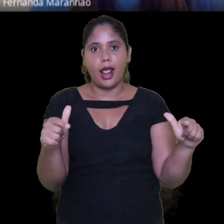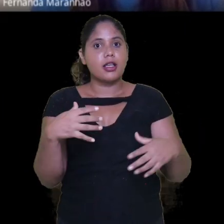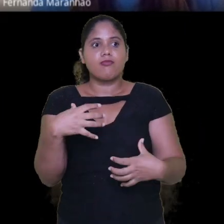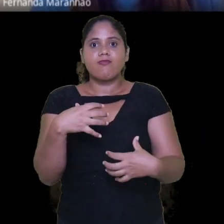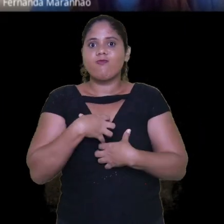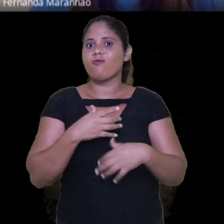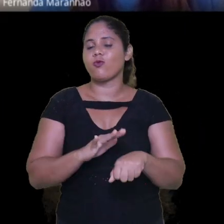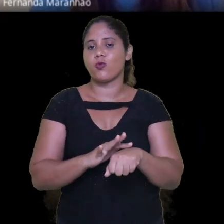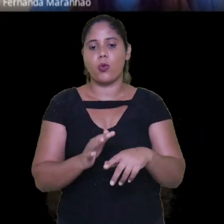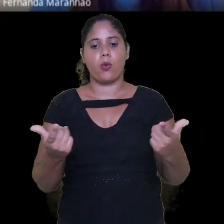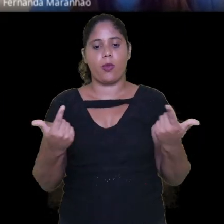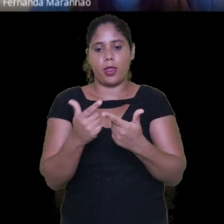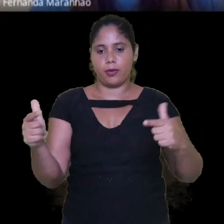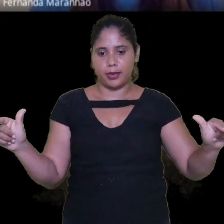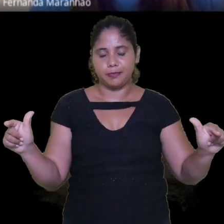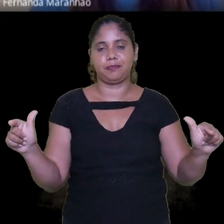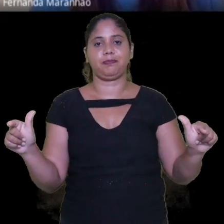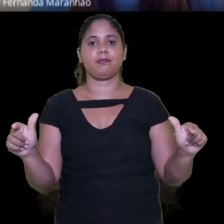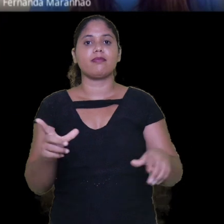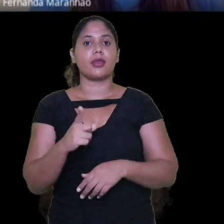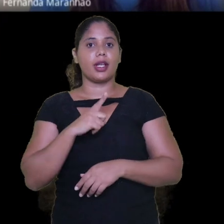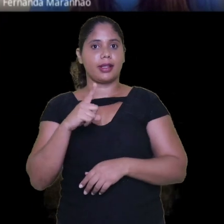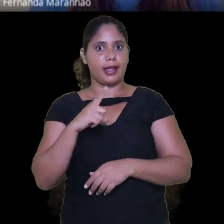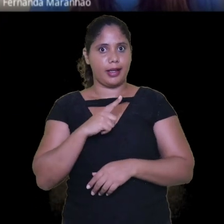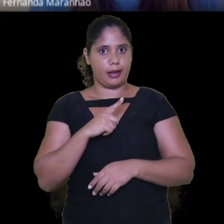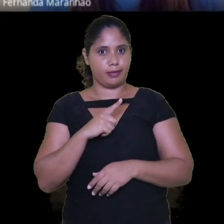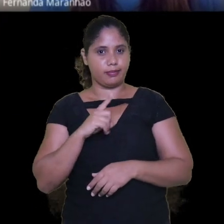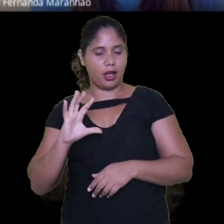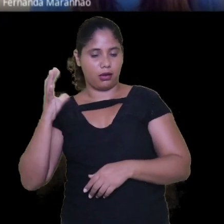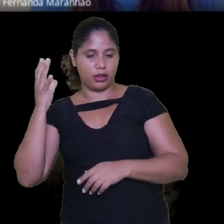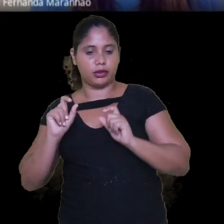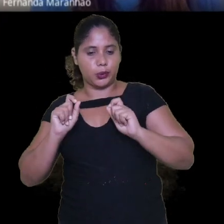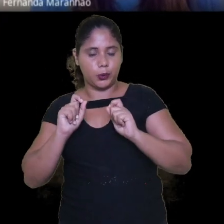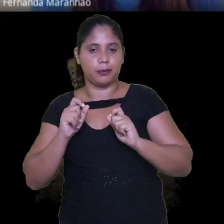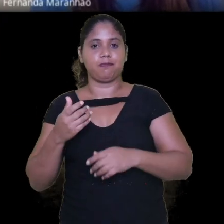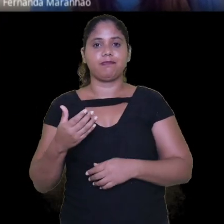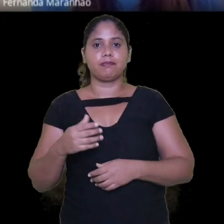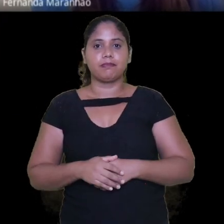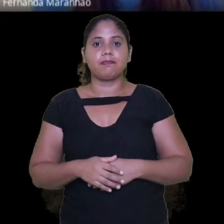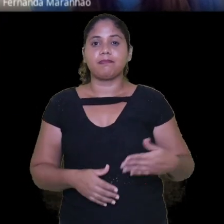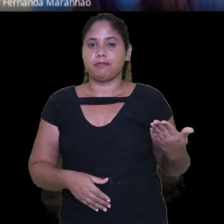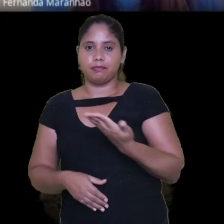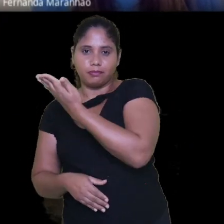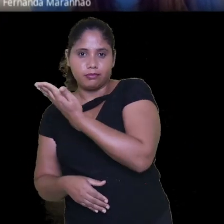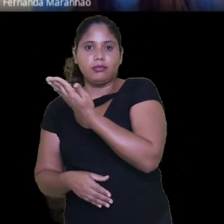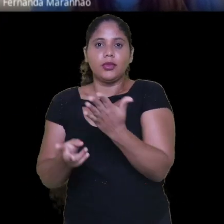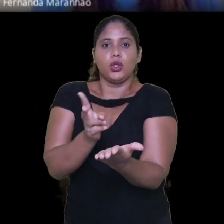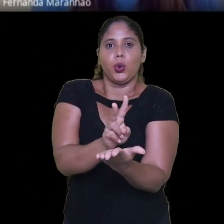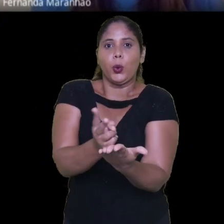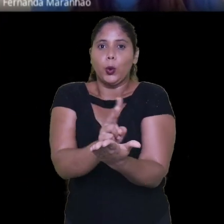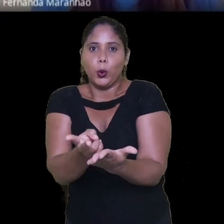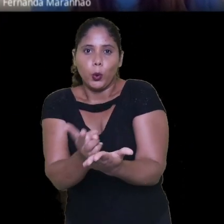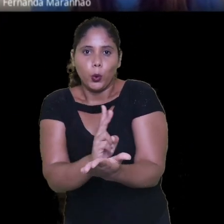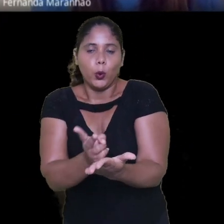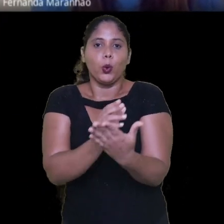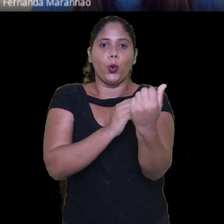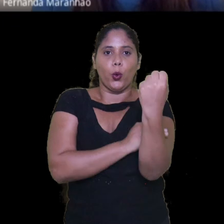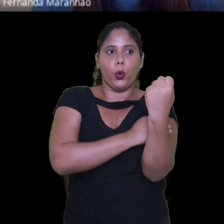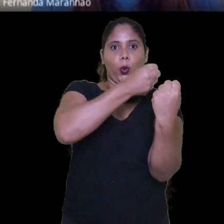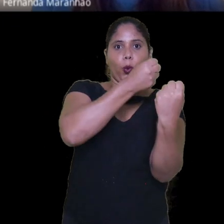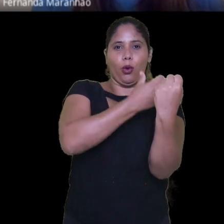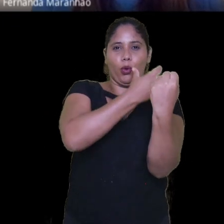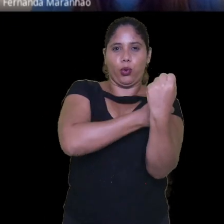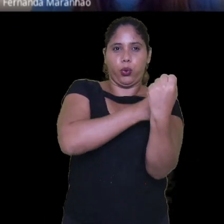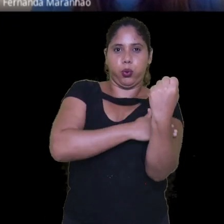intrínsecos, né, de associação com a pré-eclâmpsia. Então, essas condições todas podem acontecer